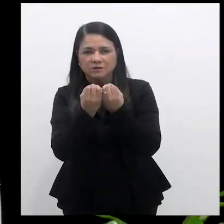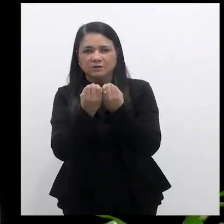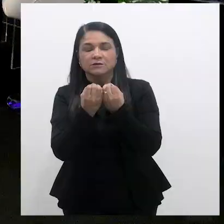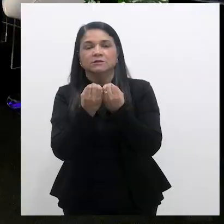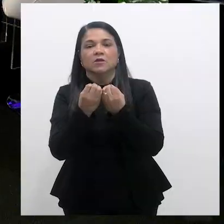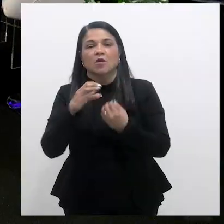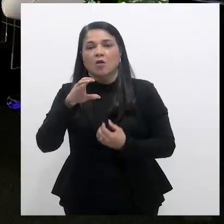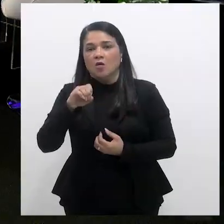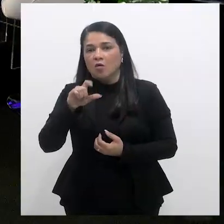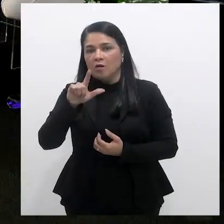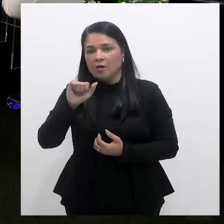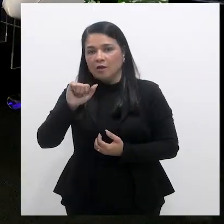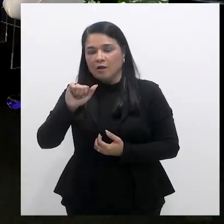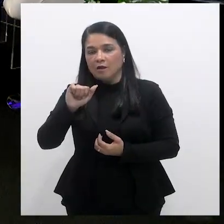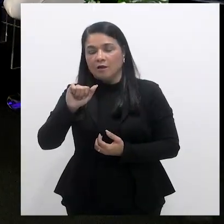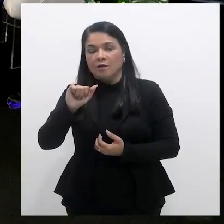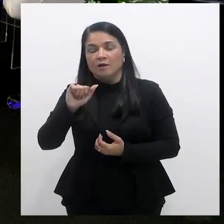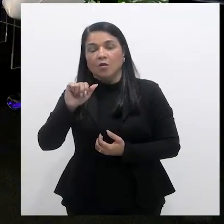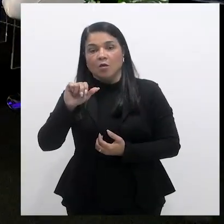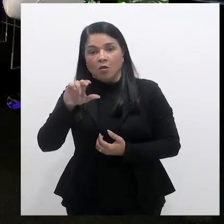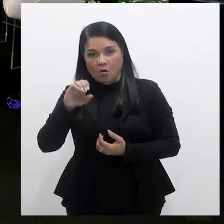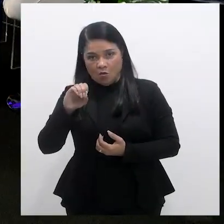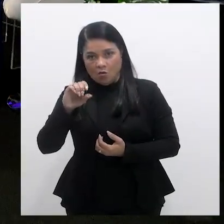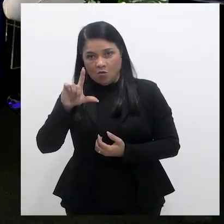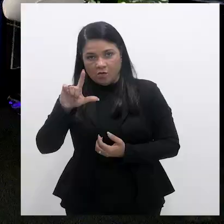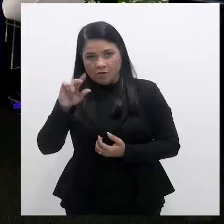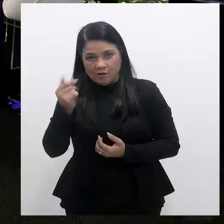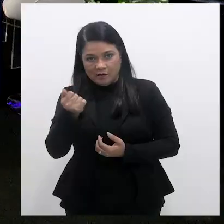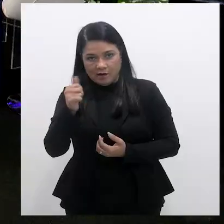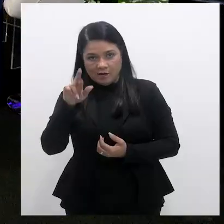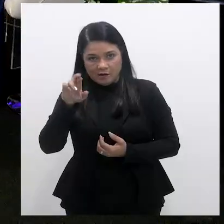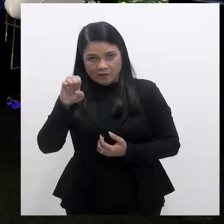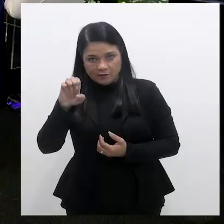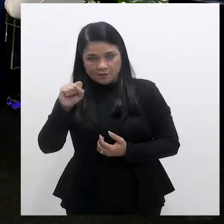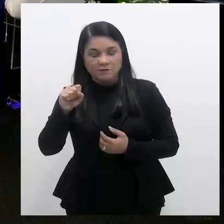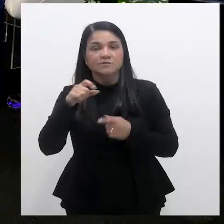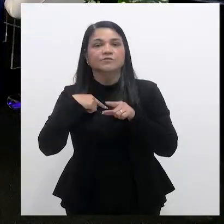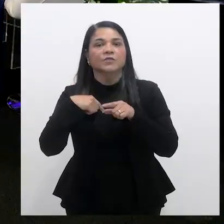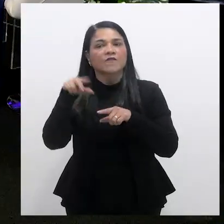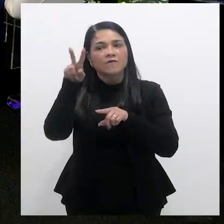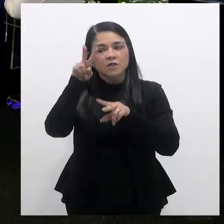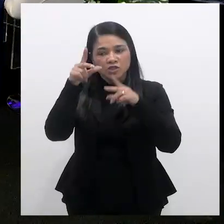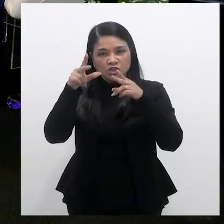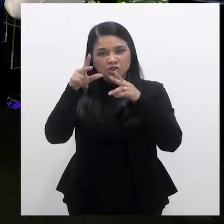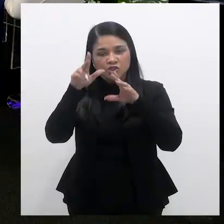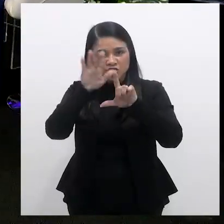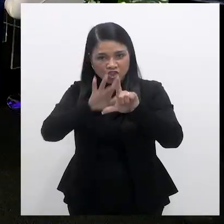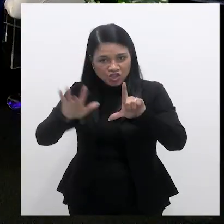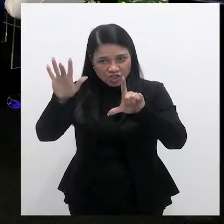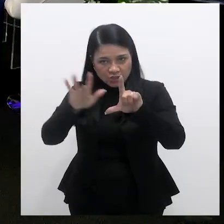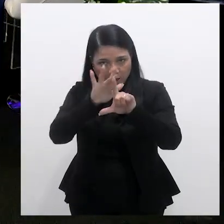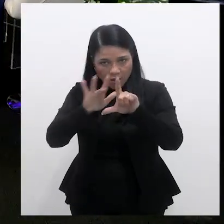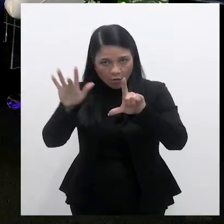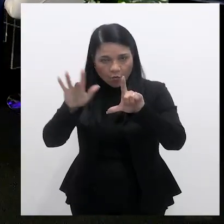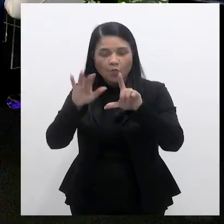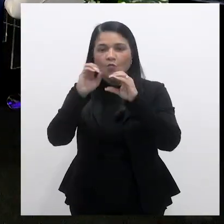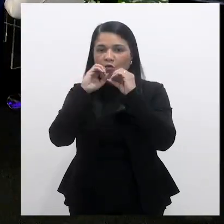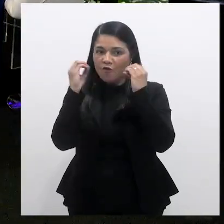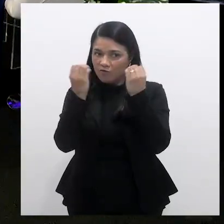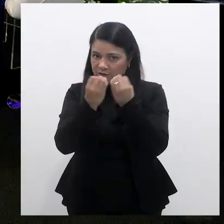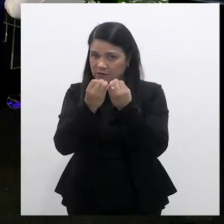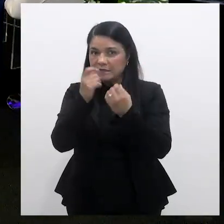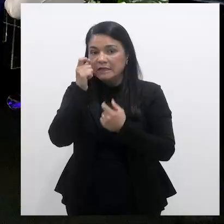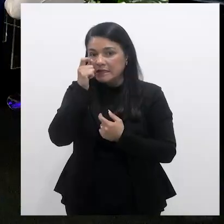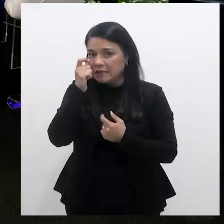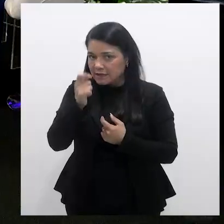Aí, além de olhares fotográficos, olhar digital, que é uma outra oficina também, que é assim,